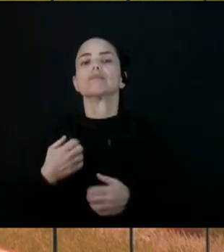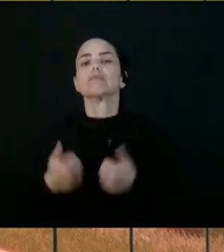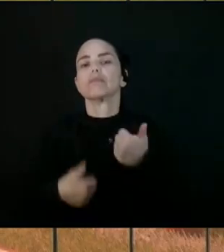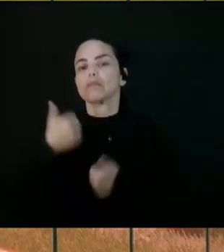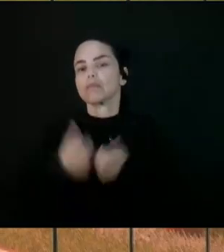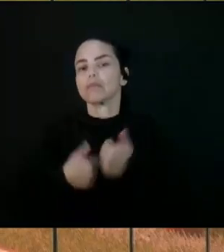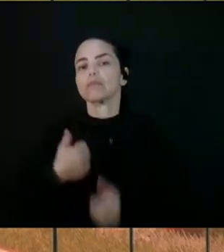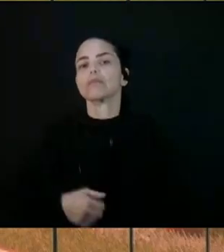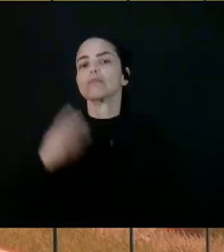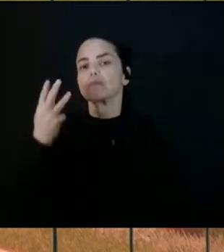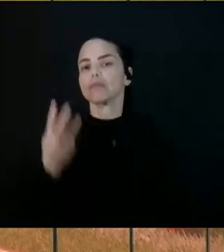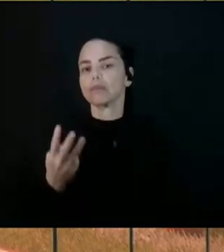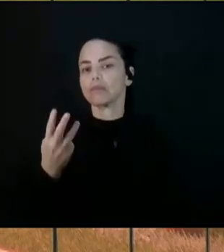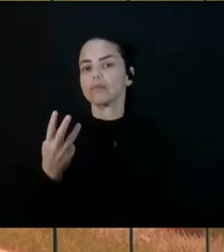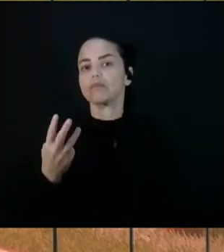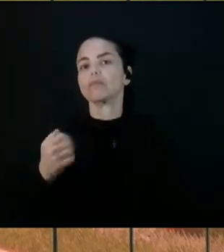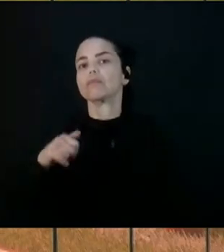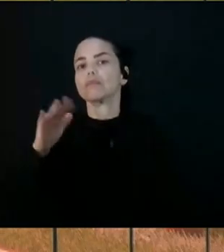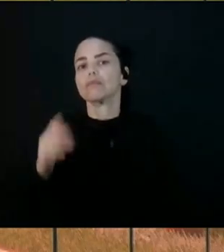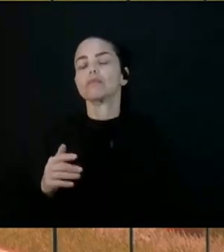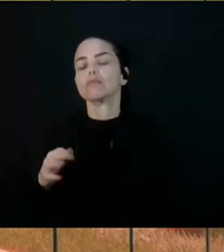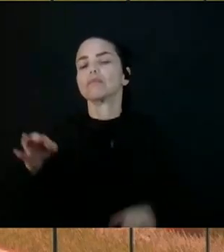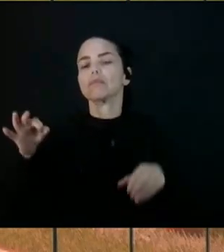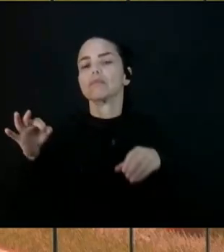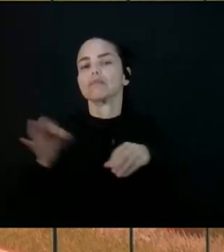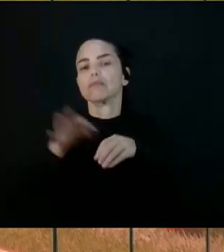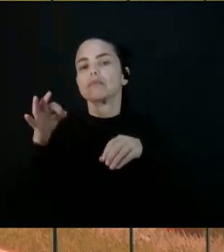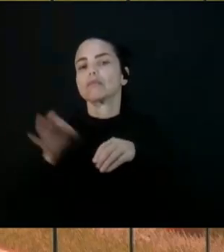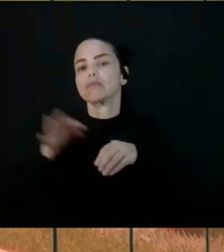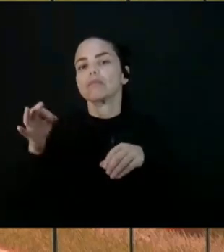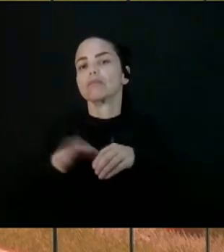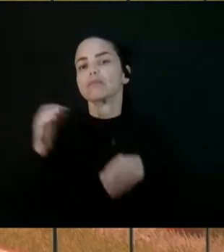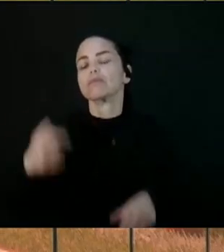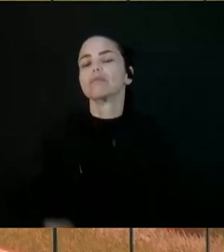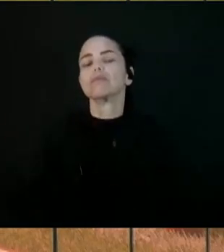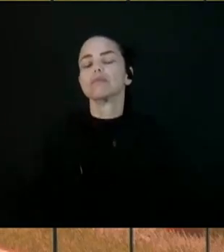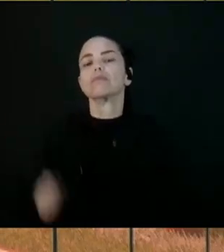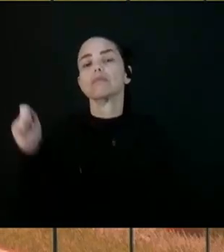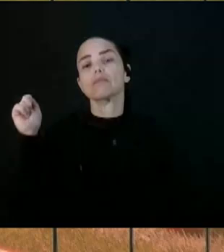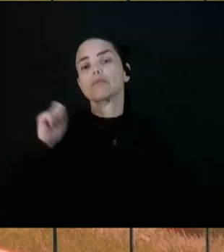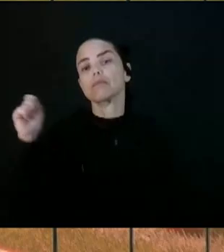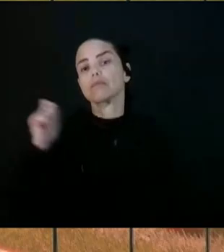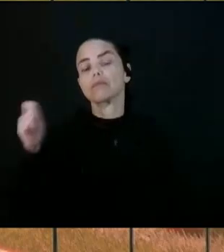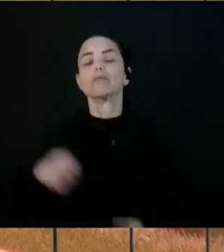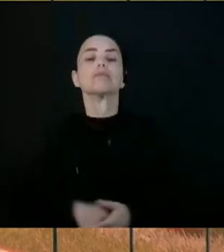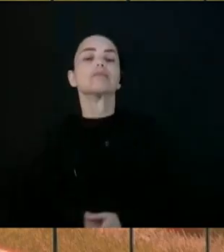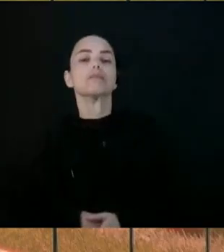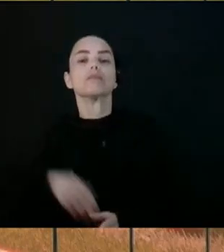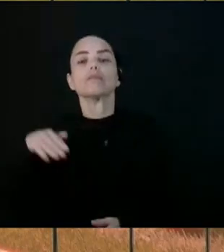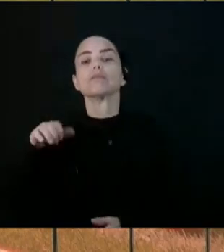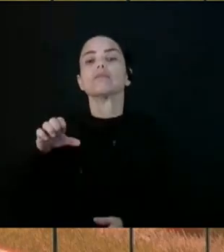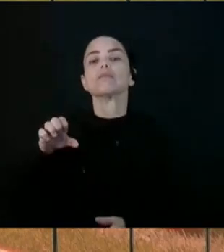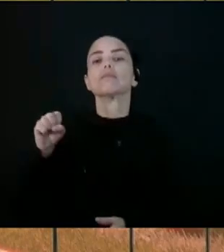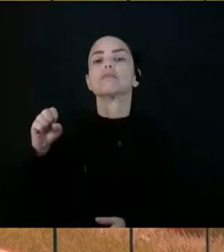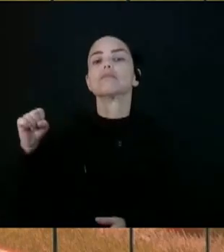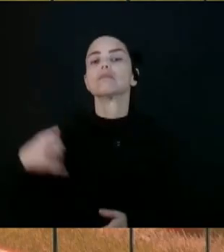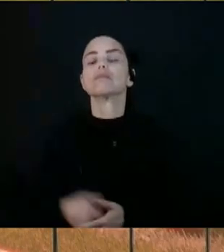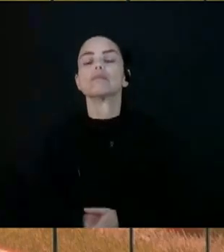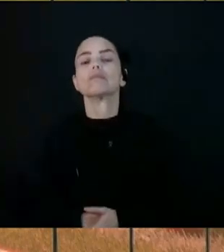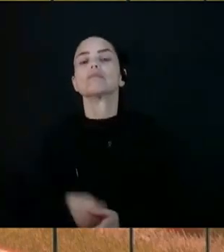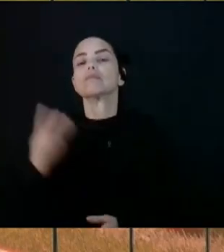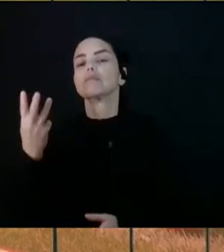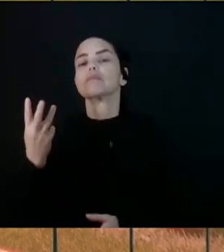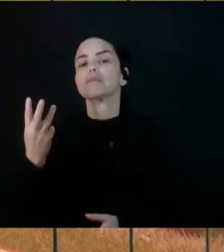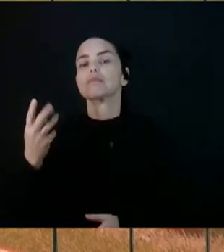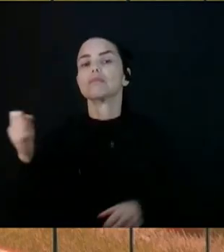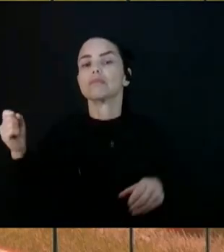3 ou mais gols. A Argentina, de Lionel Messi, estreou marcando 3 vezes.